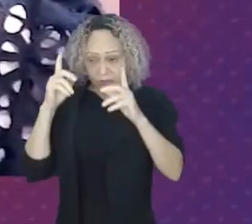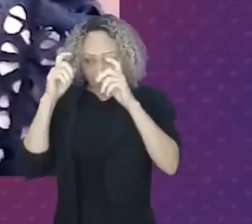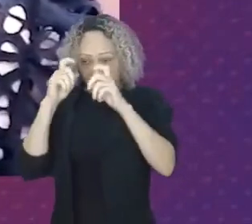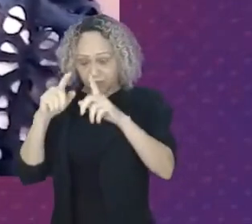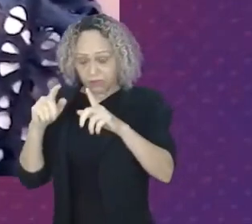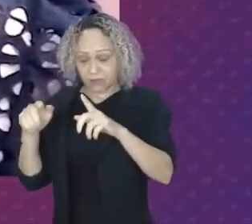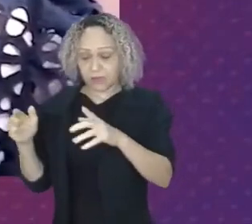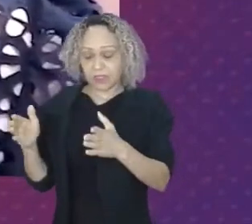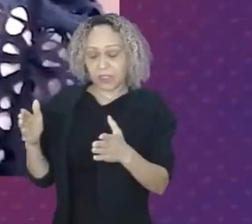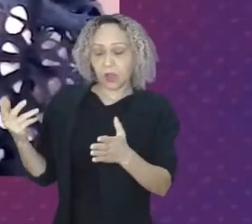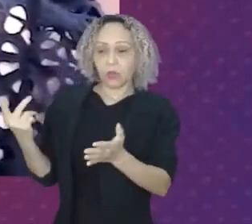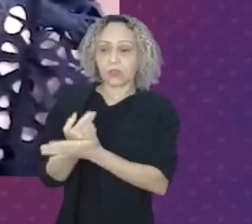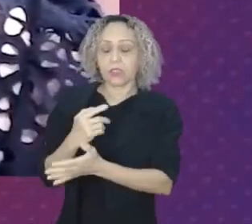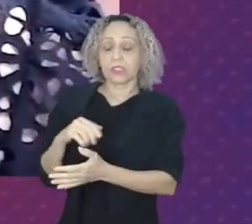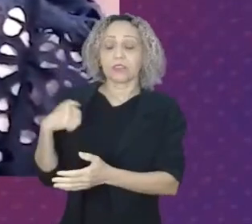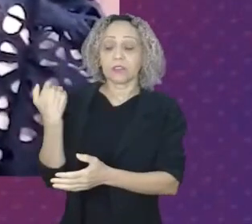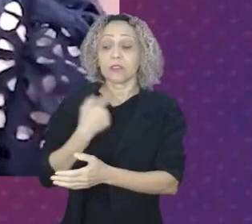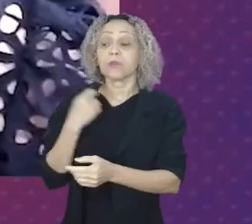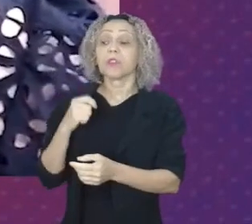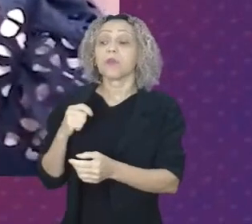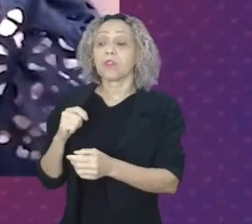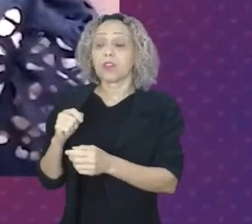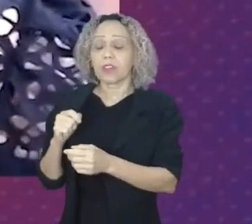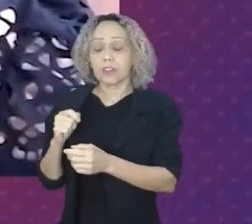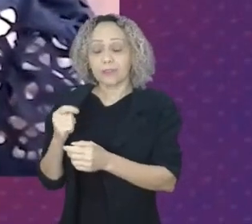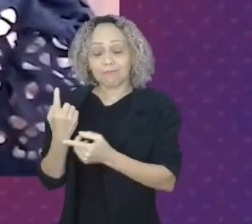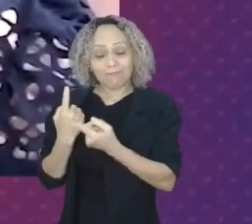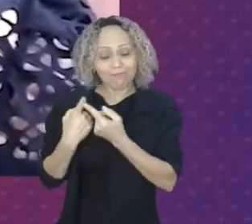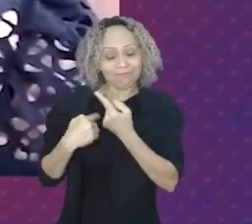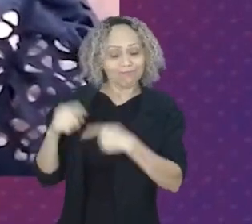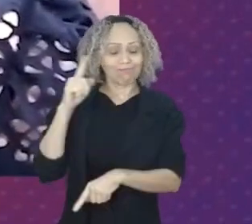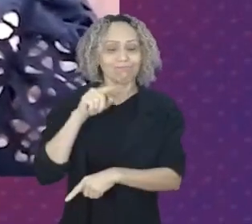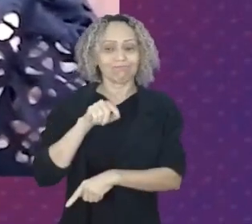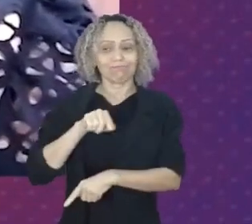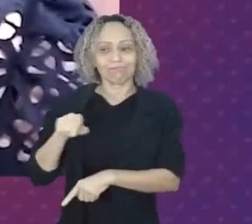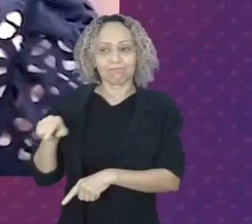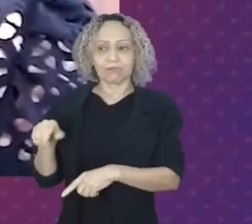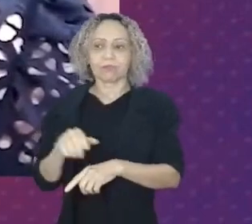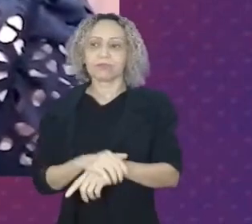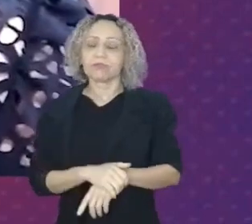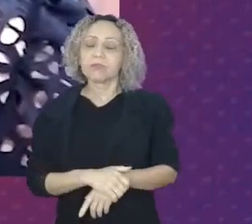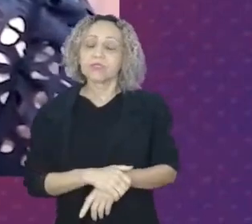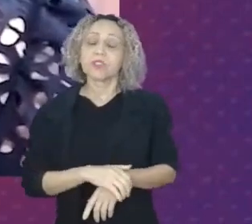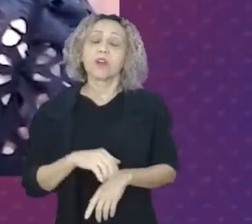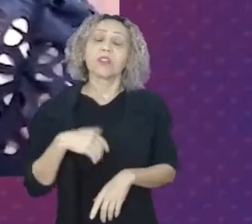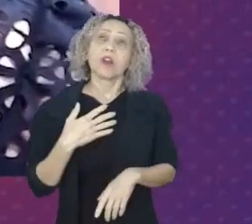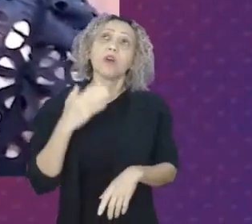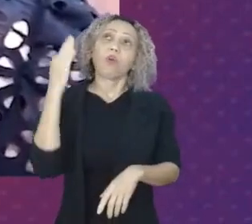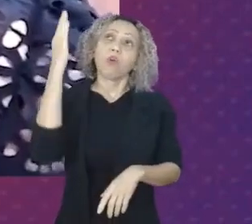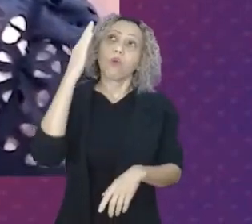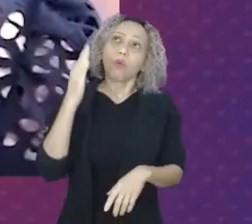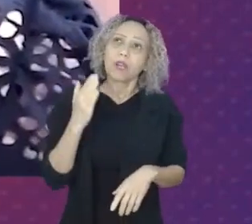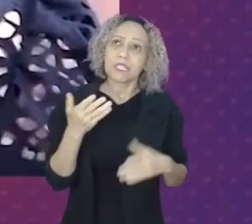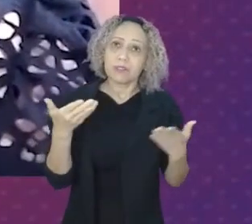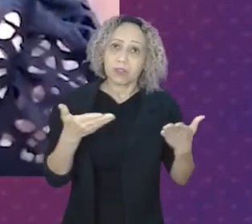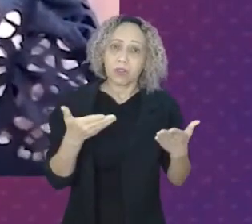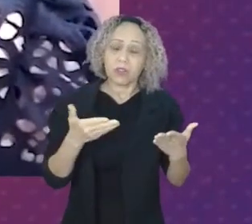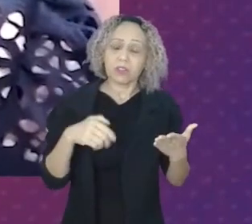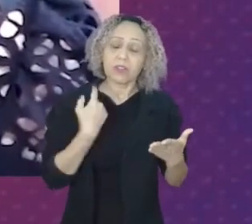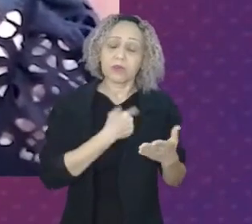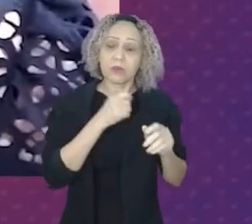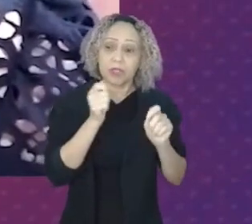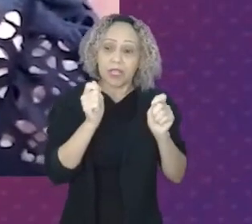que dentro desse processo de reconstrução do Brasil, nós sejamos capazes